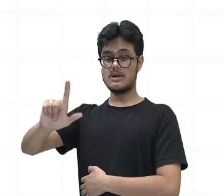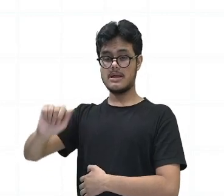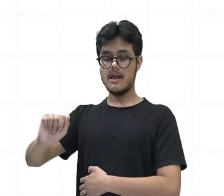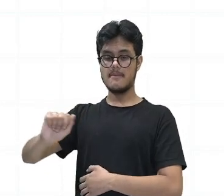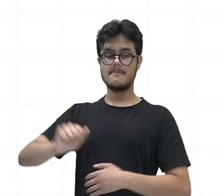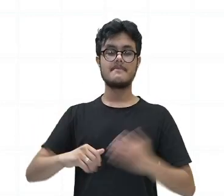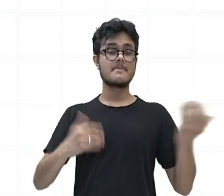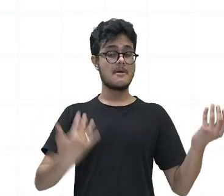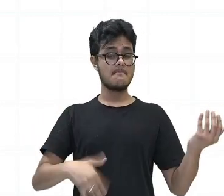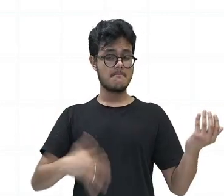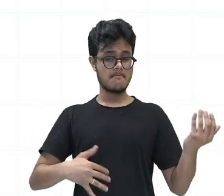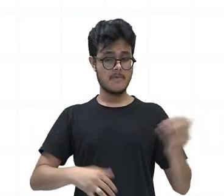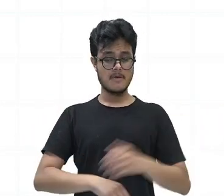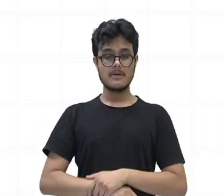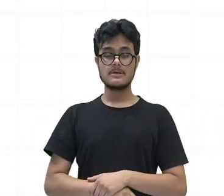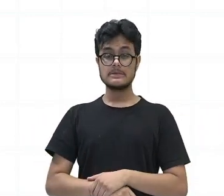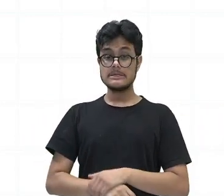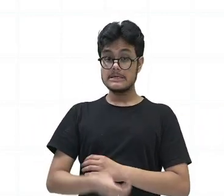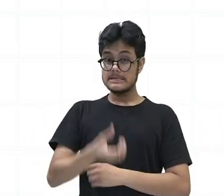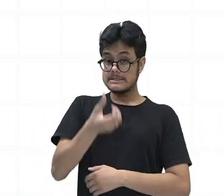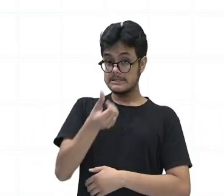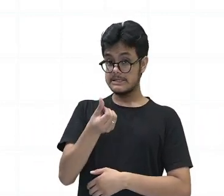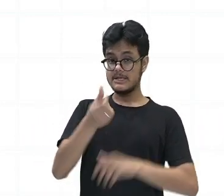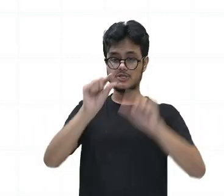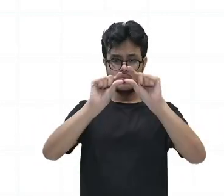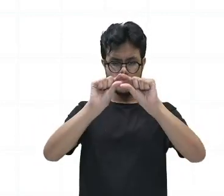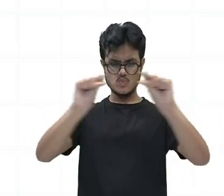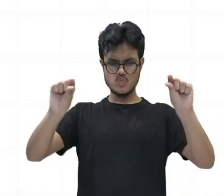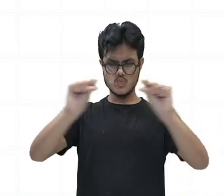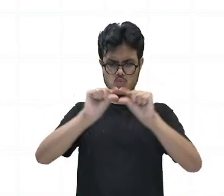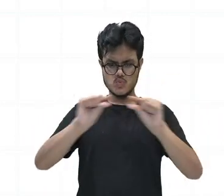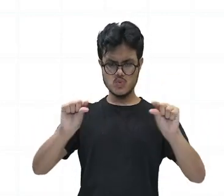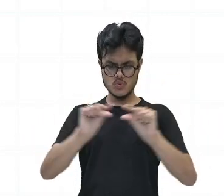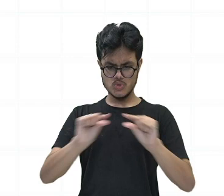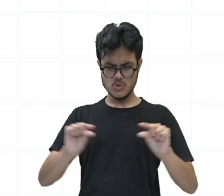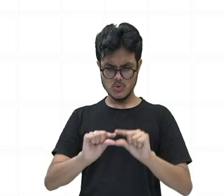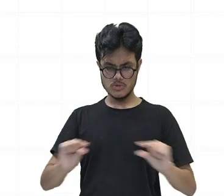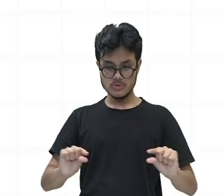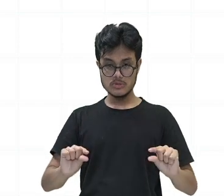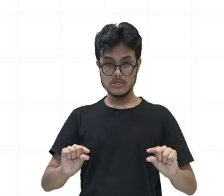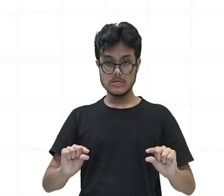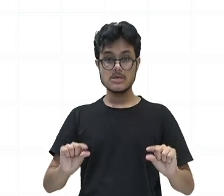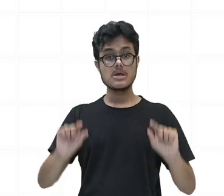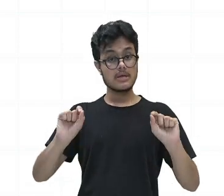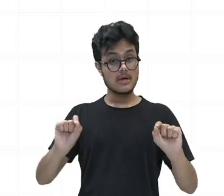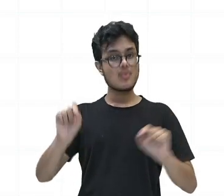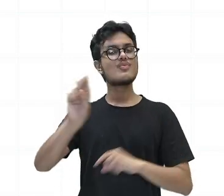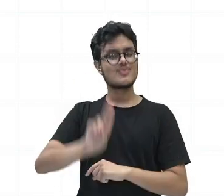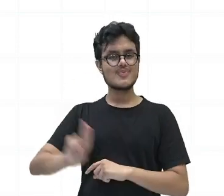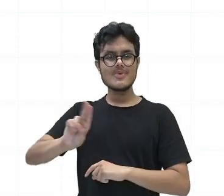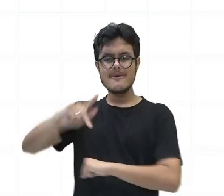que é a guitarra de crioula, tá? Uma guitarra de 6 cordas, comum na música